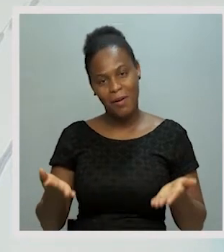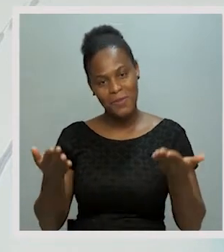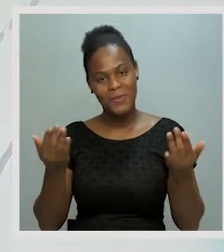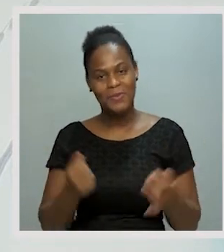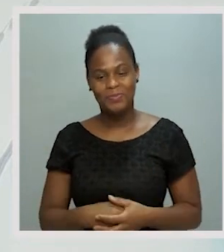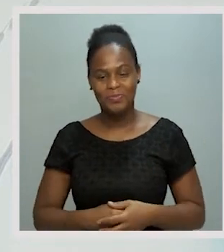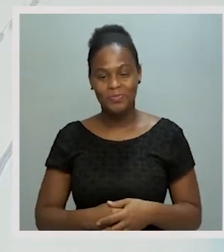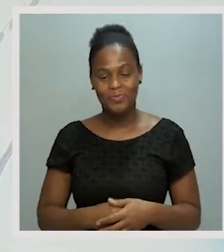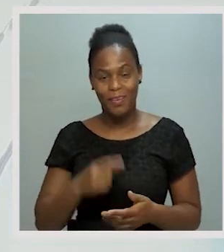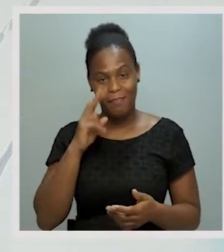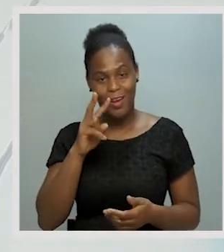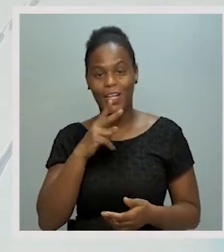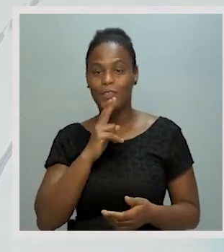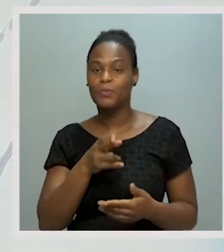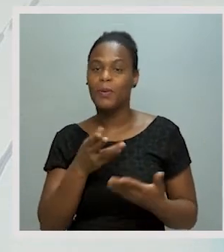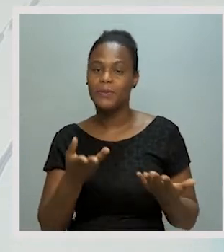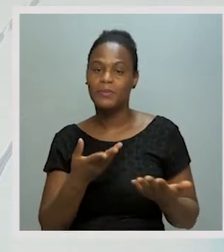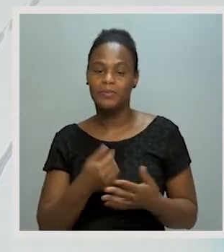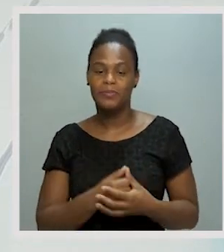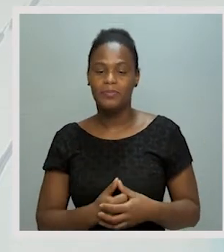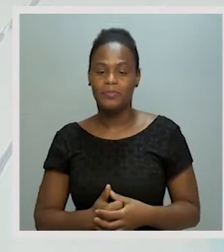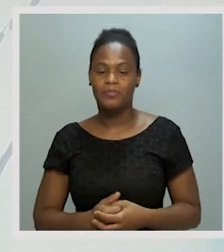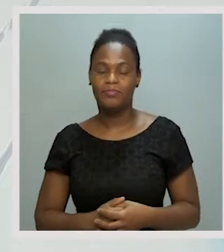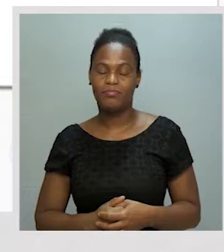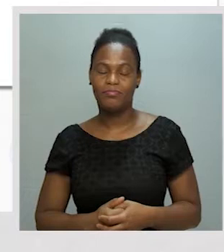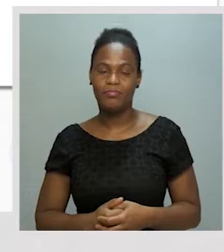Então vamos lá para as respostas.